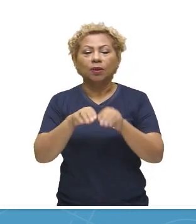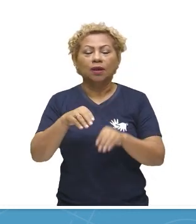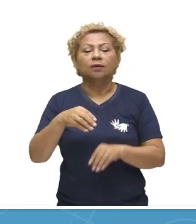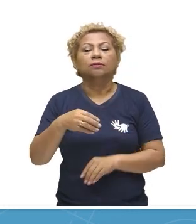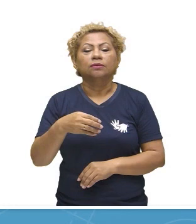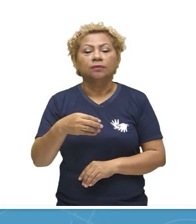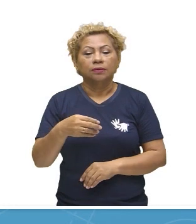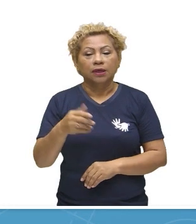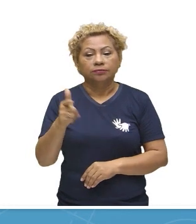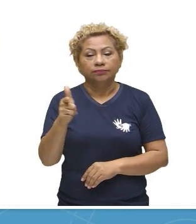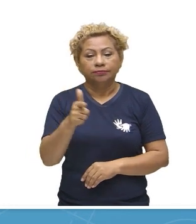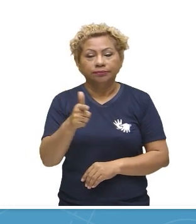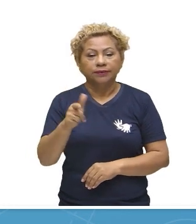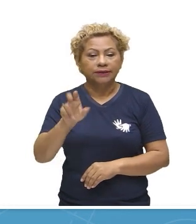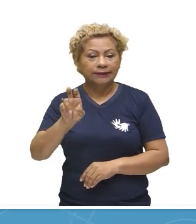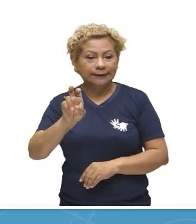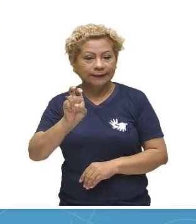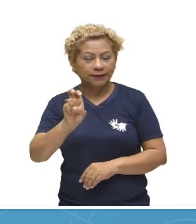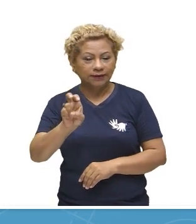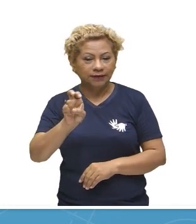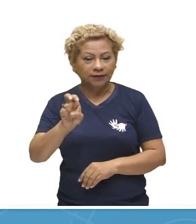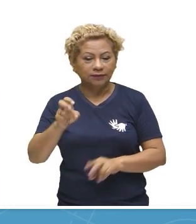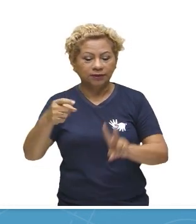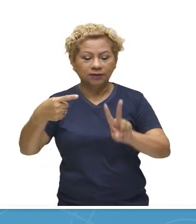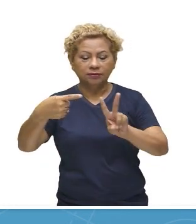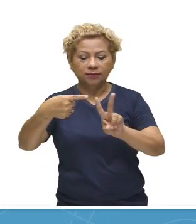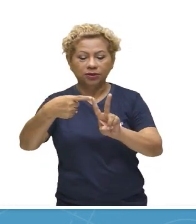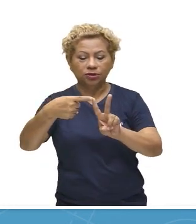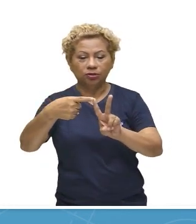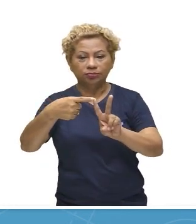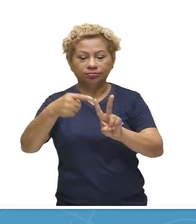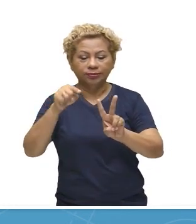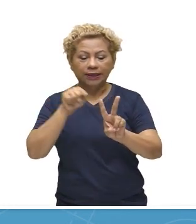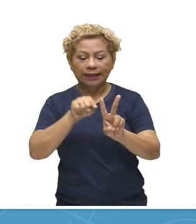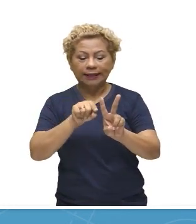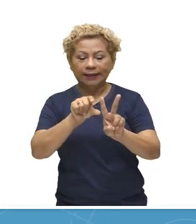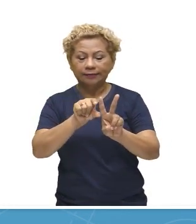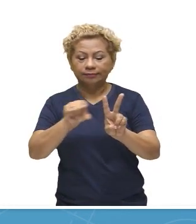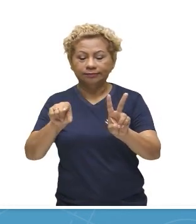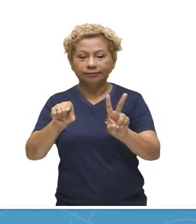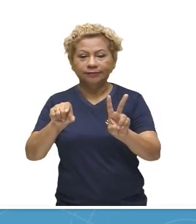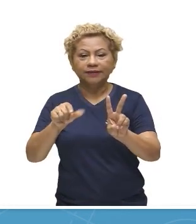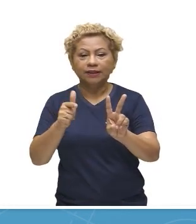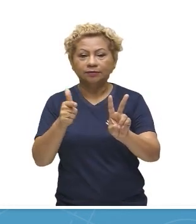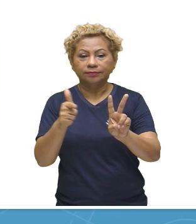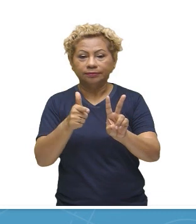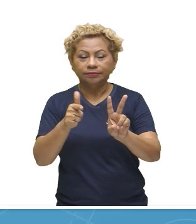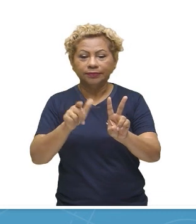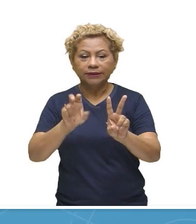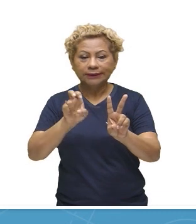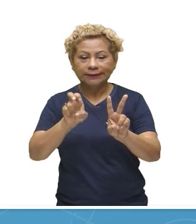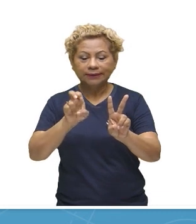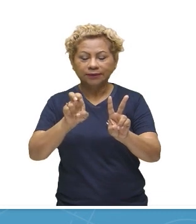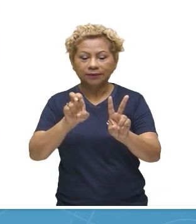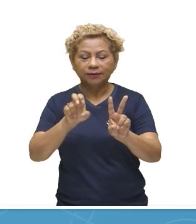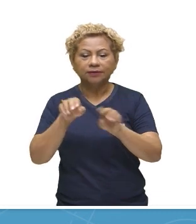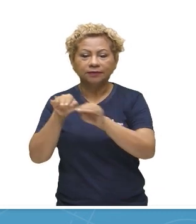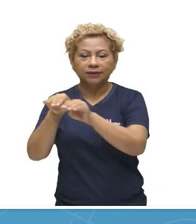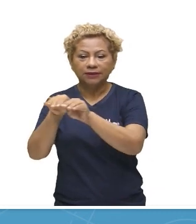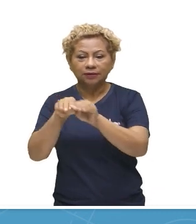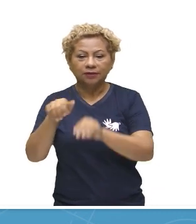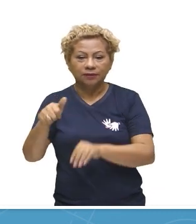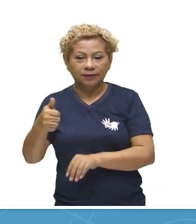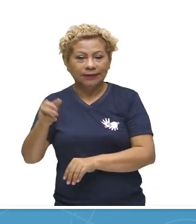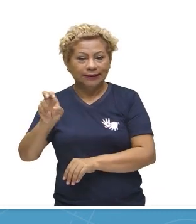eu tenho 15 ao quadrado. E a operação que vai desfazer esse 15 ao quadrado é